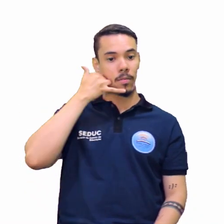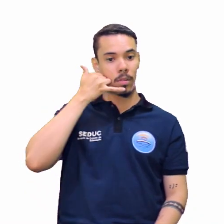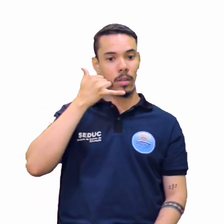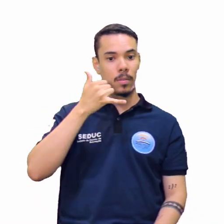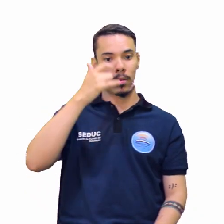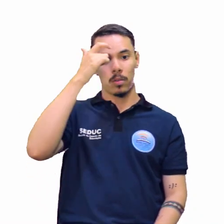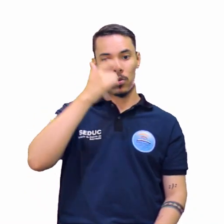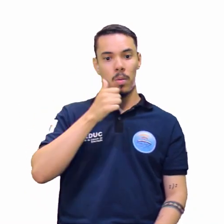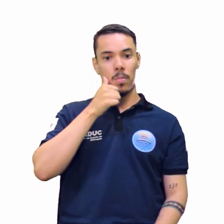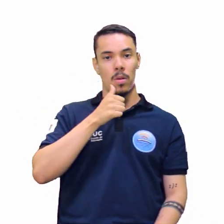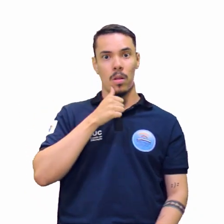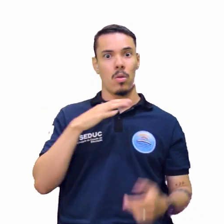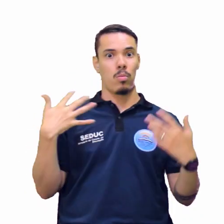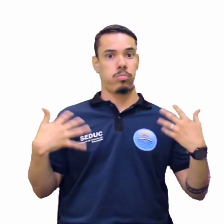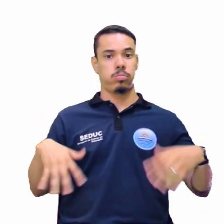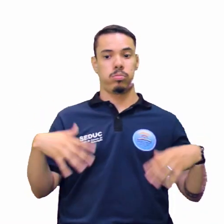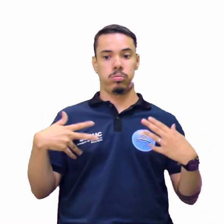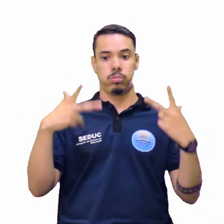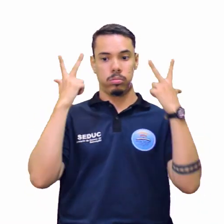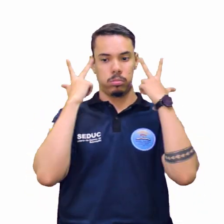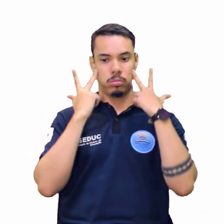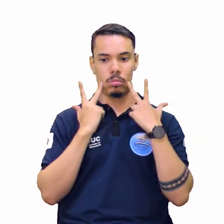anfitriã perplexa